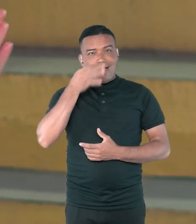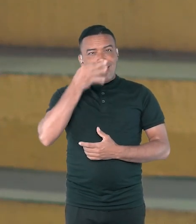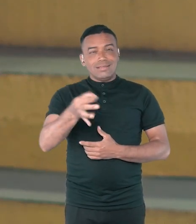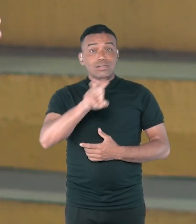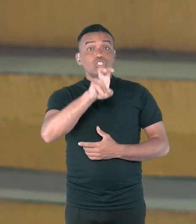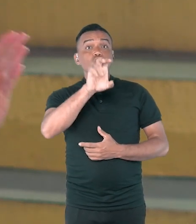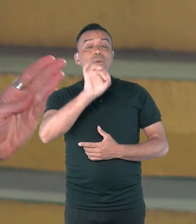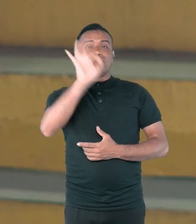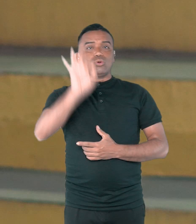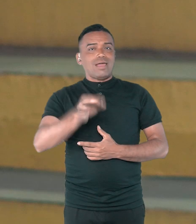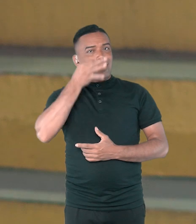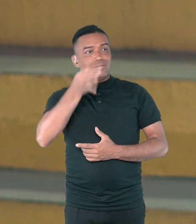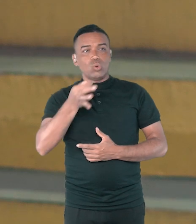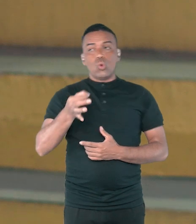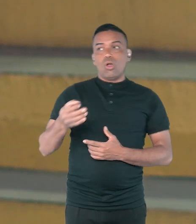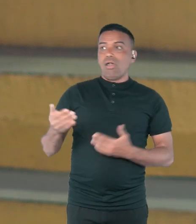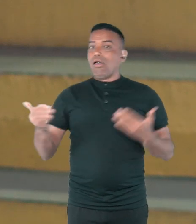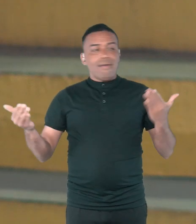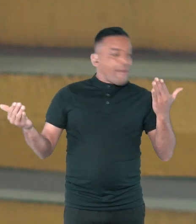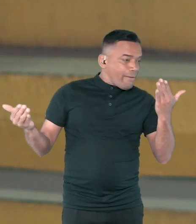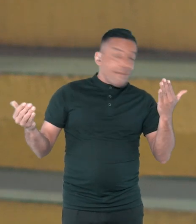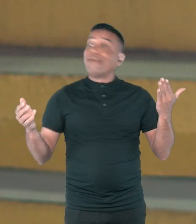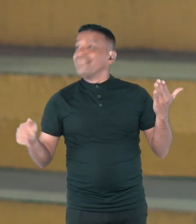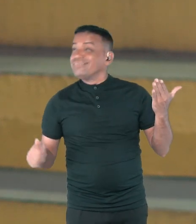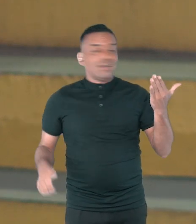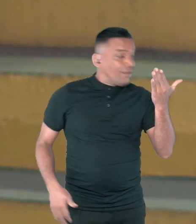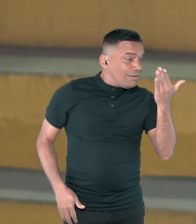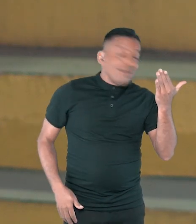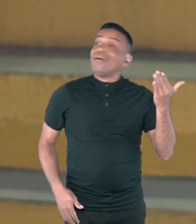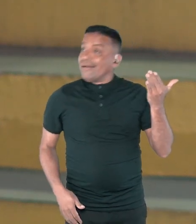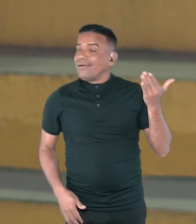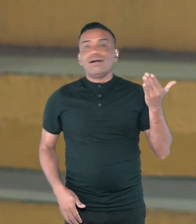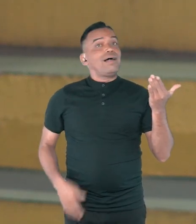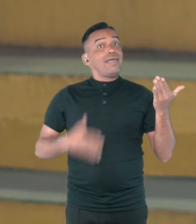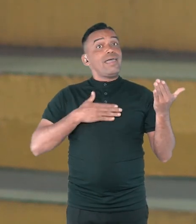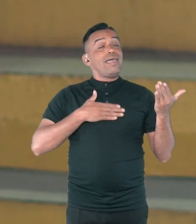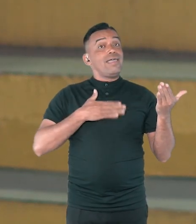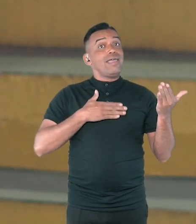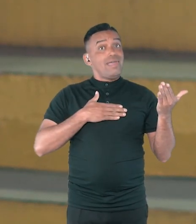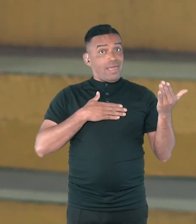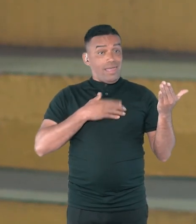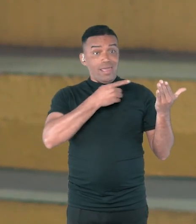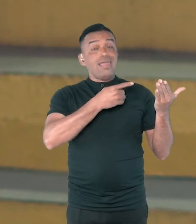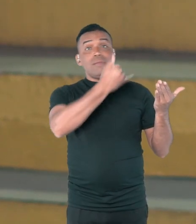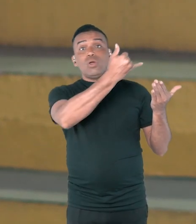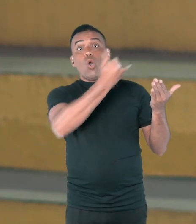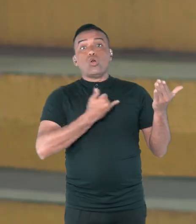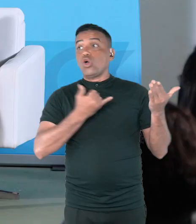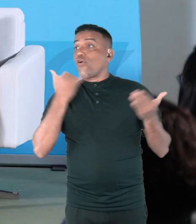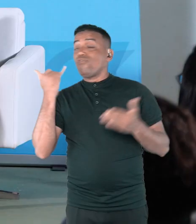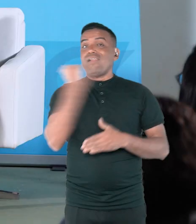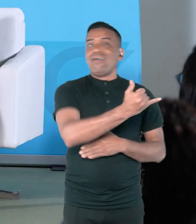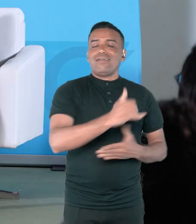naquele grau de atenção 50%, porque estava meio cá, meio lá. Aí ele veio e me contou o que eu tinha acabado de